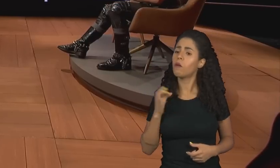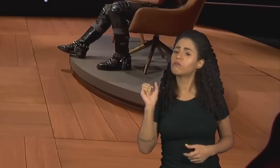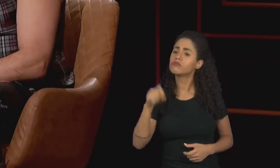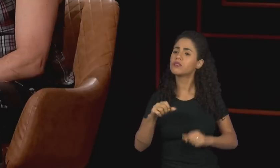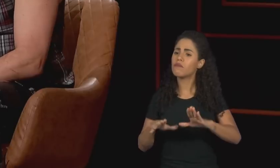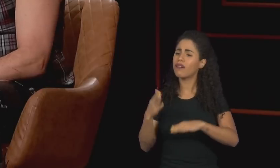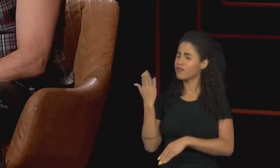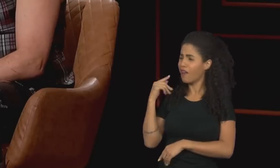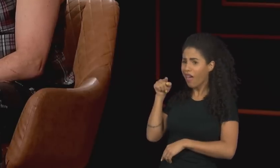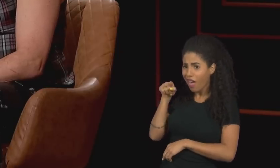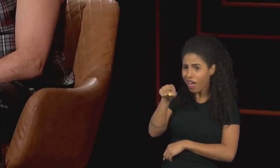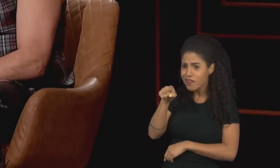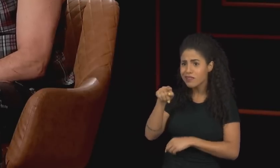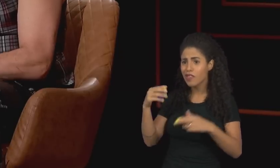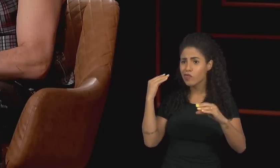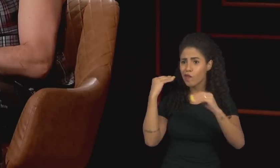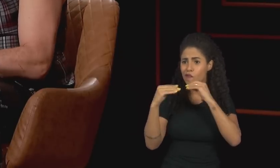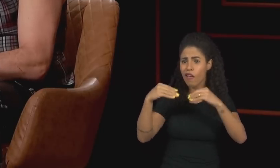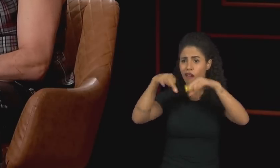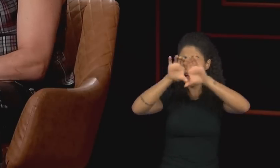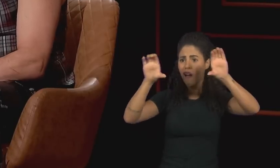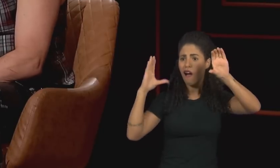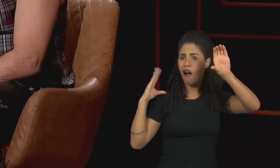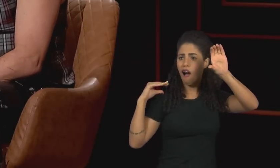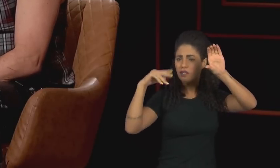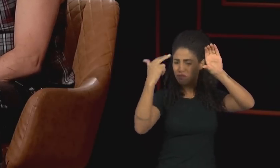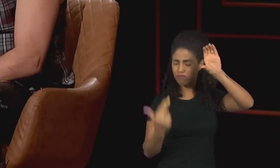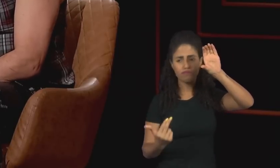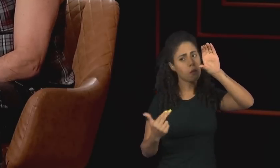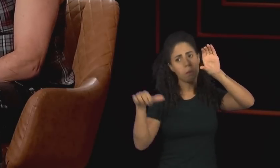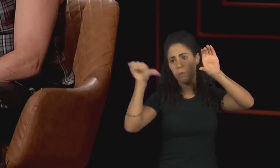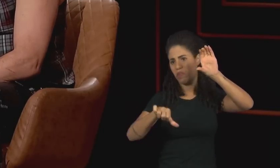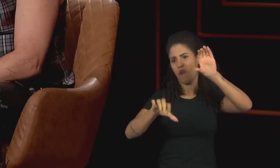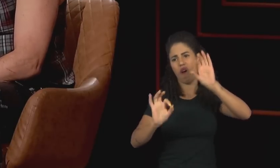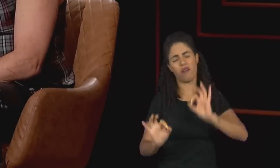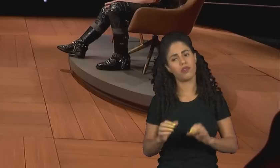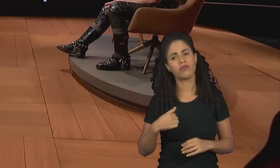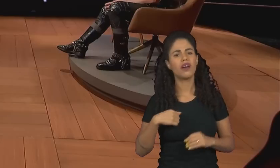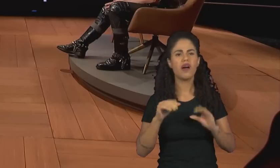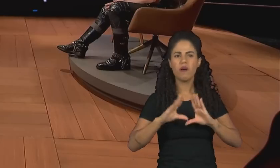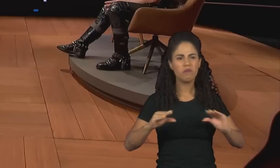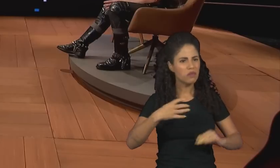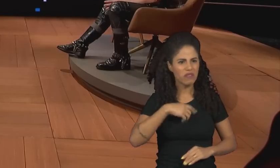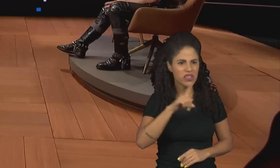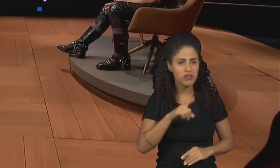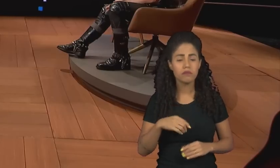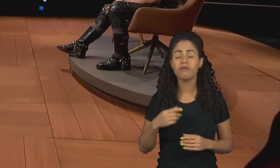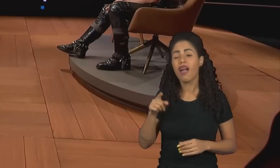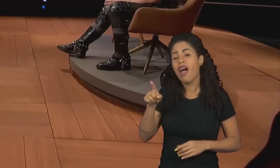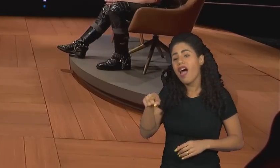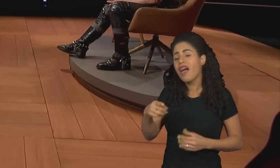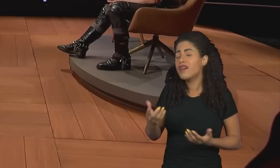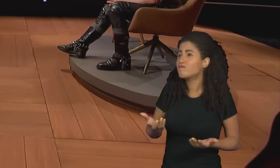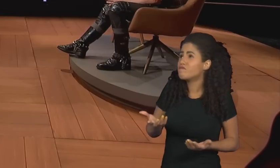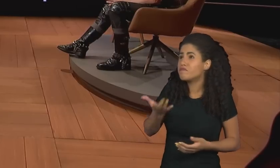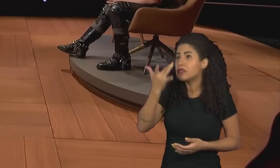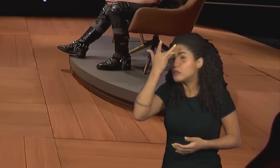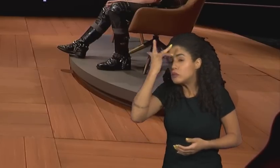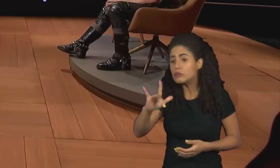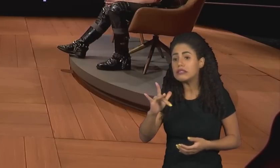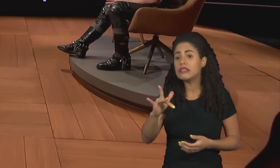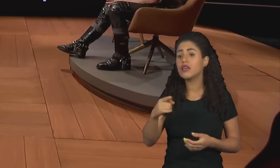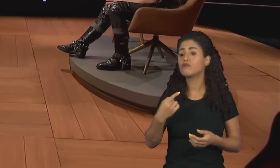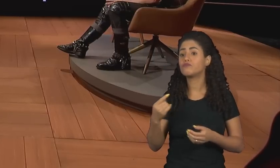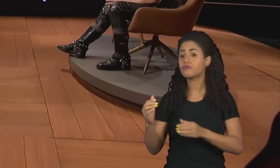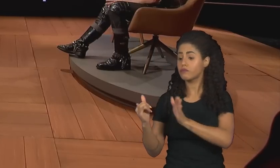mas nessa aí eu achei que eu estava duro. Estava à vontade ali. Não sei. Eu tinha acabado de chegar dos